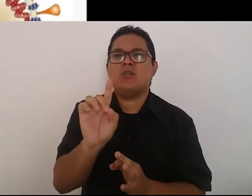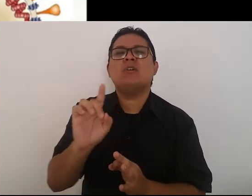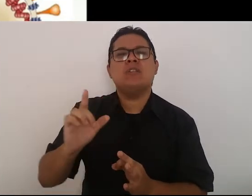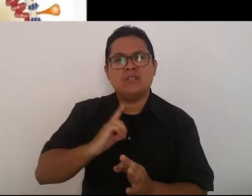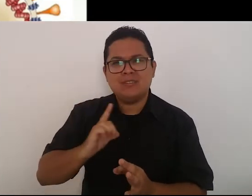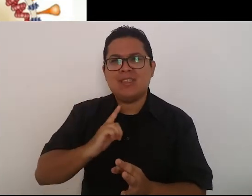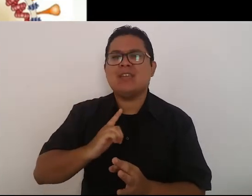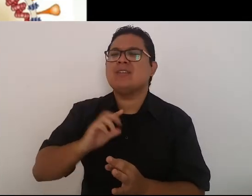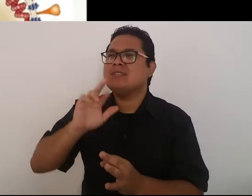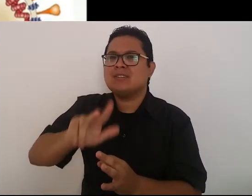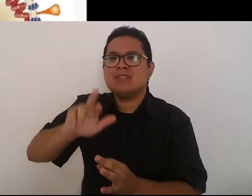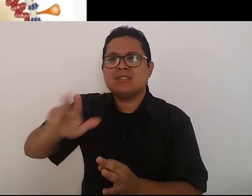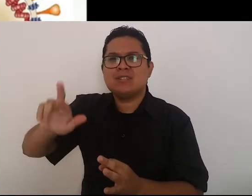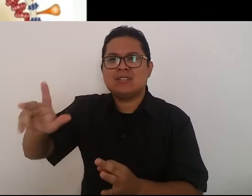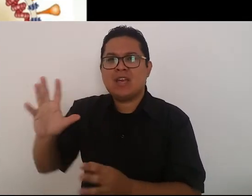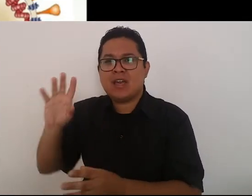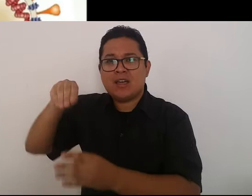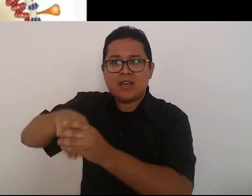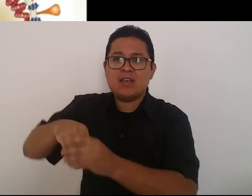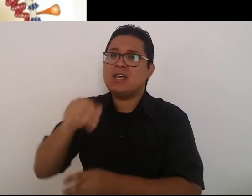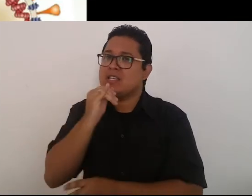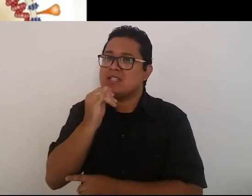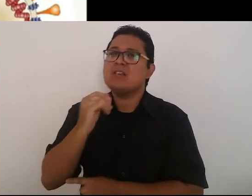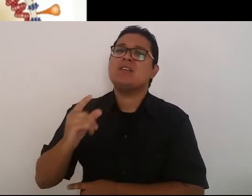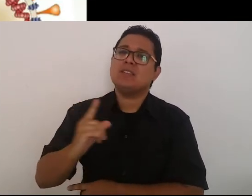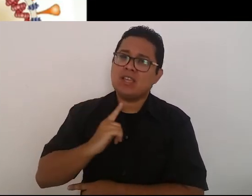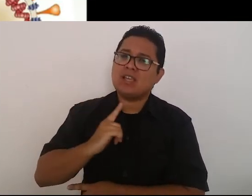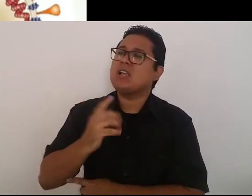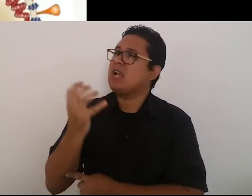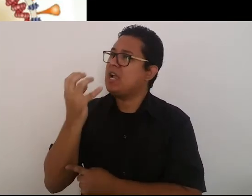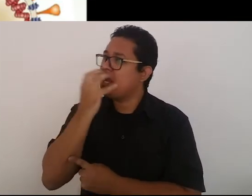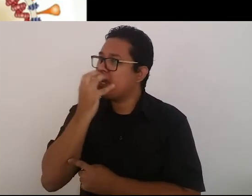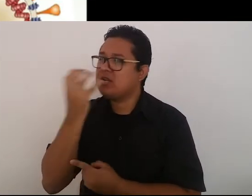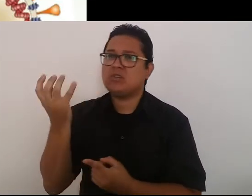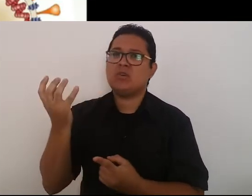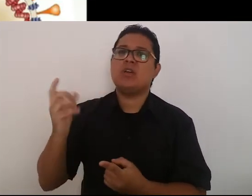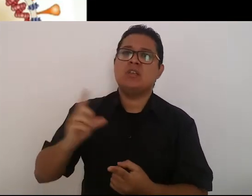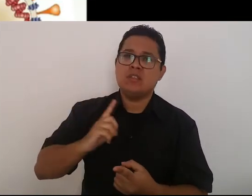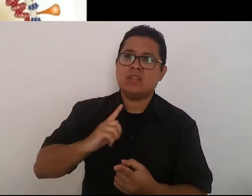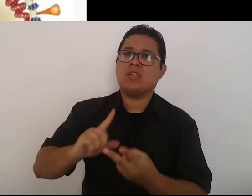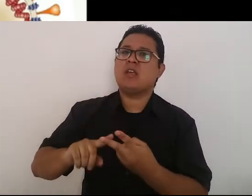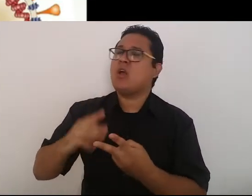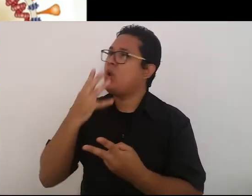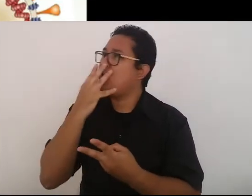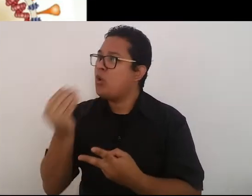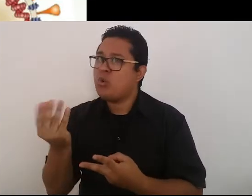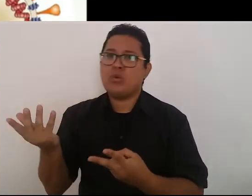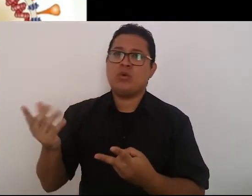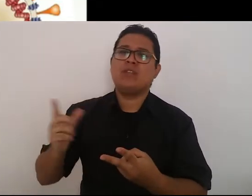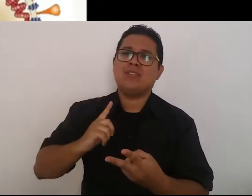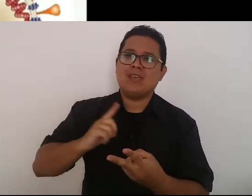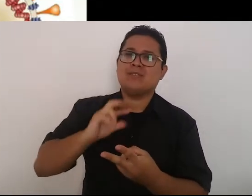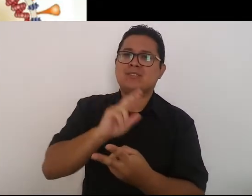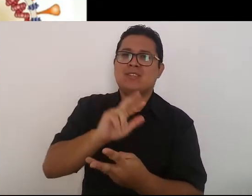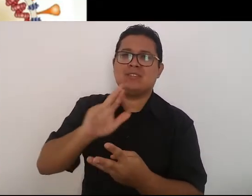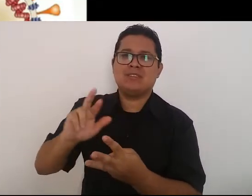etc. Então, tem uma vacina para coronavírus, estou aplicando no cachorro, mas é para é outra